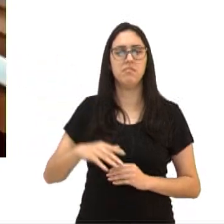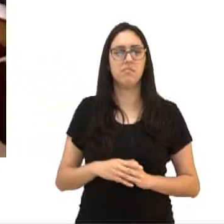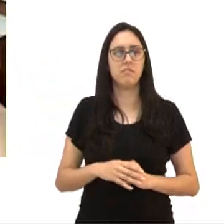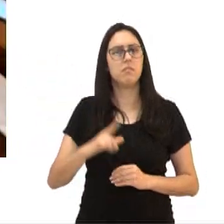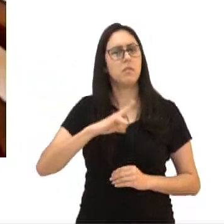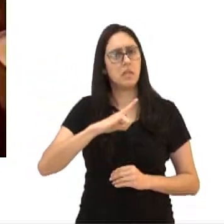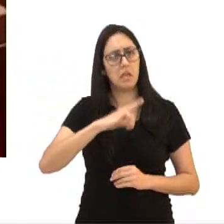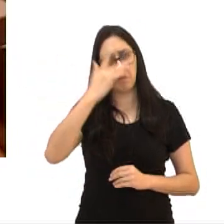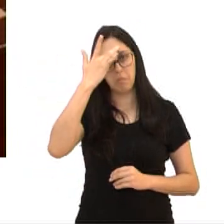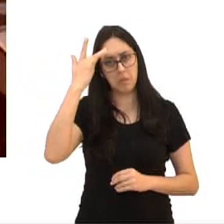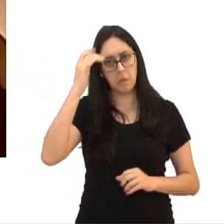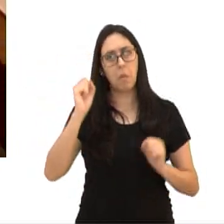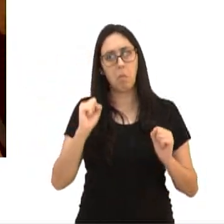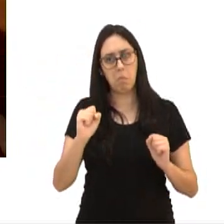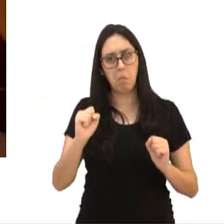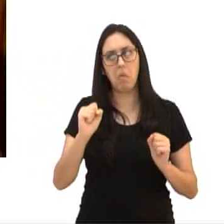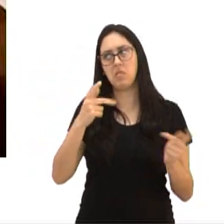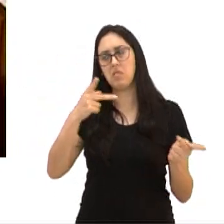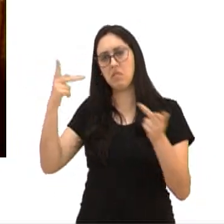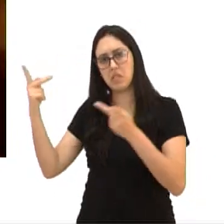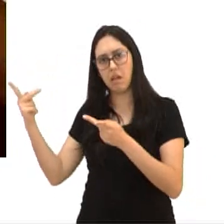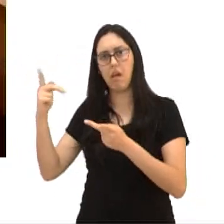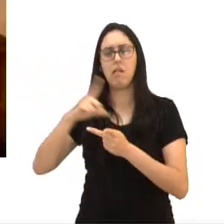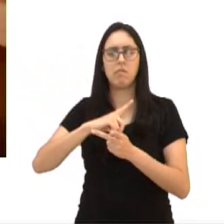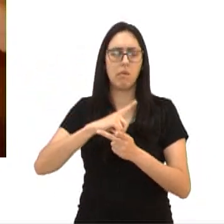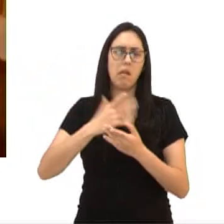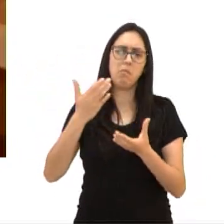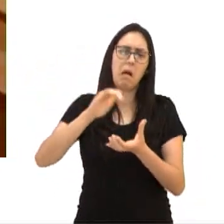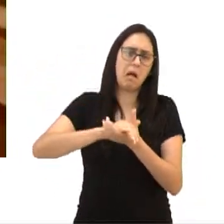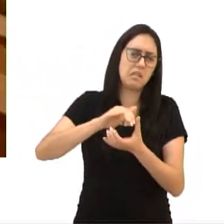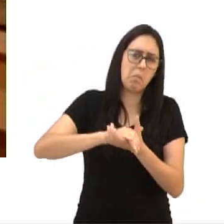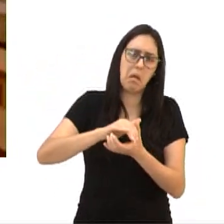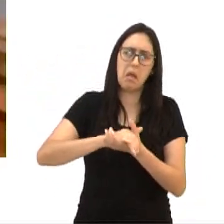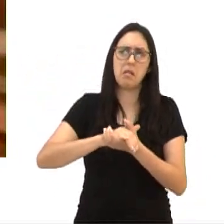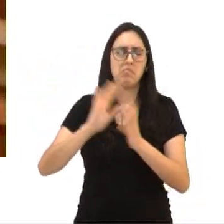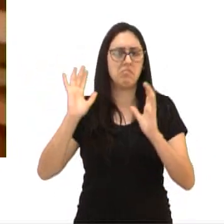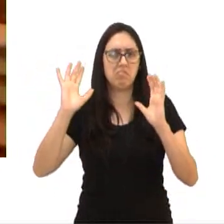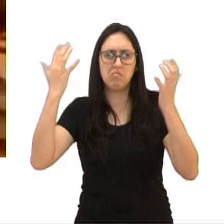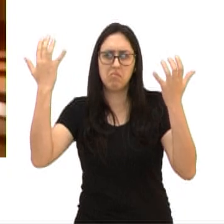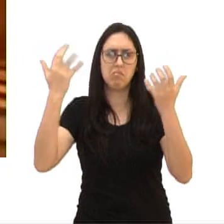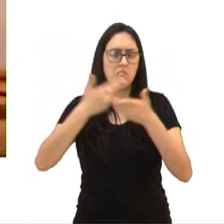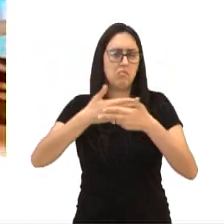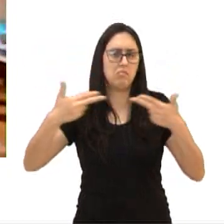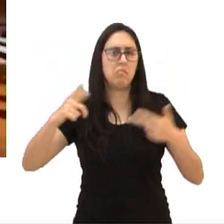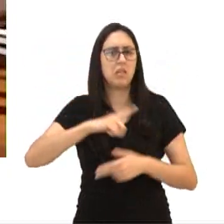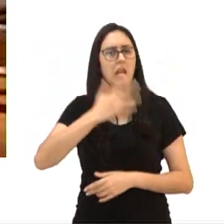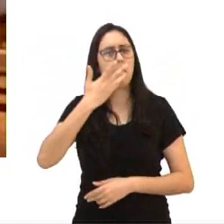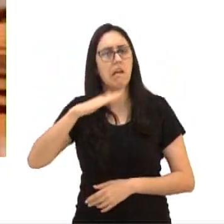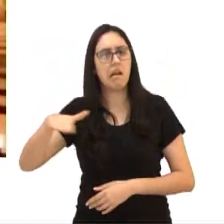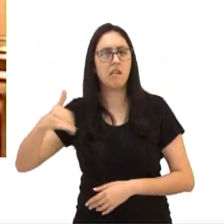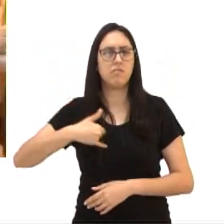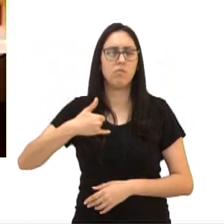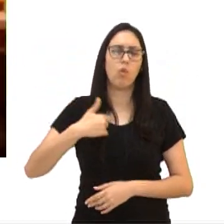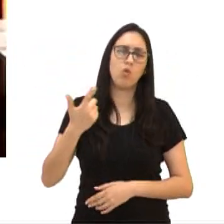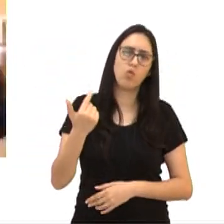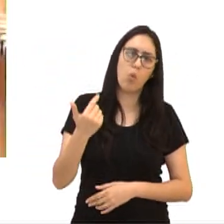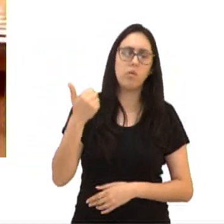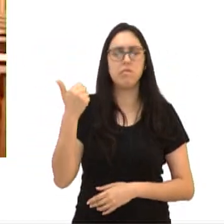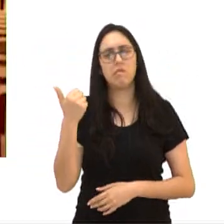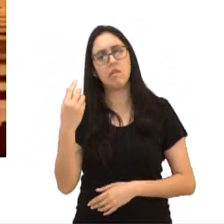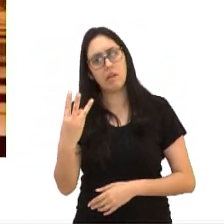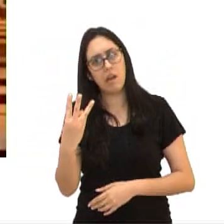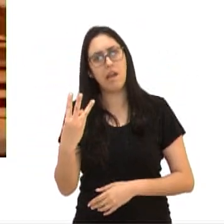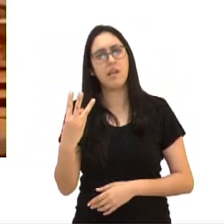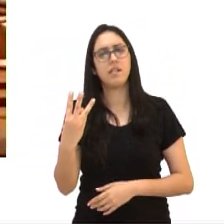entrar aquí cuando tenemos nuestras ceremonias, casamentos, ceremonias de crianças de 12, 13 años, cuando